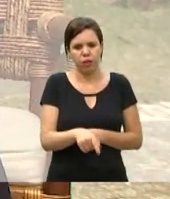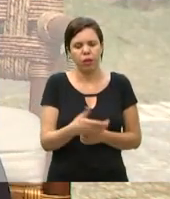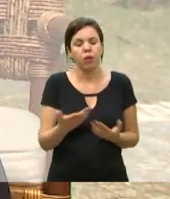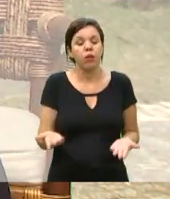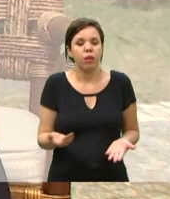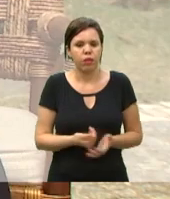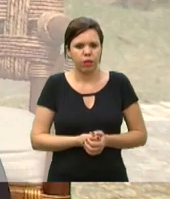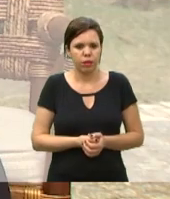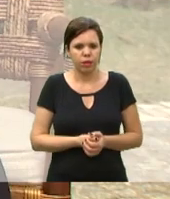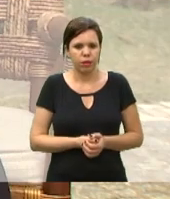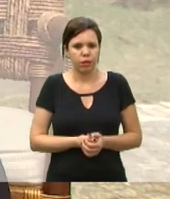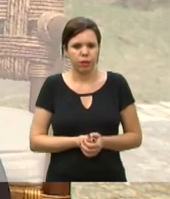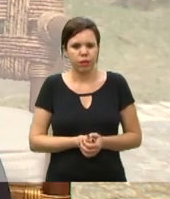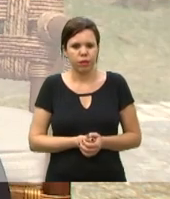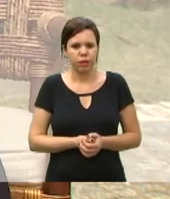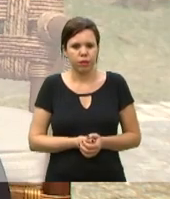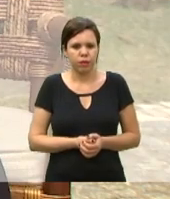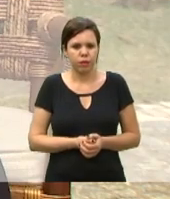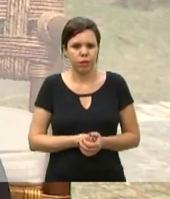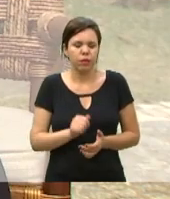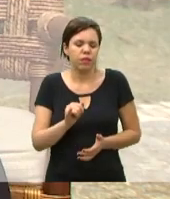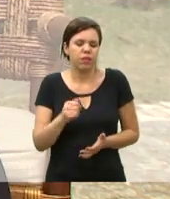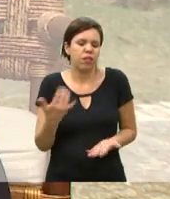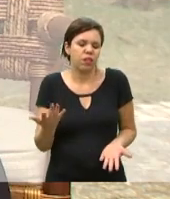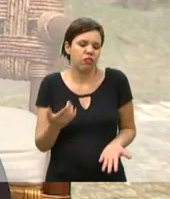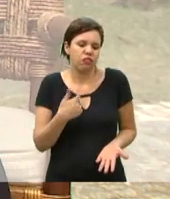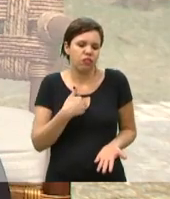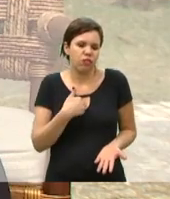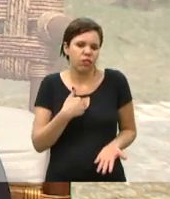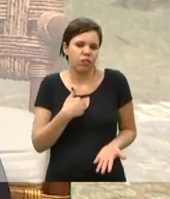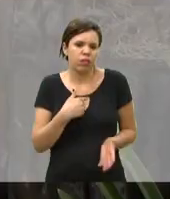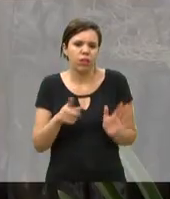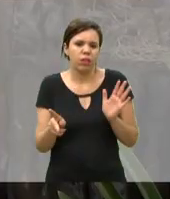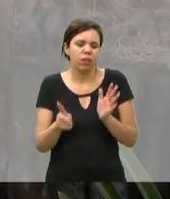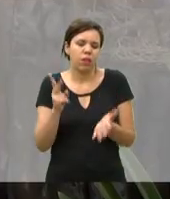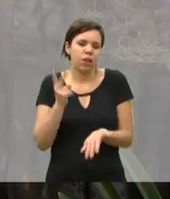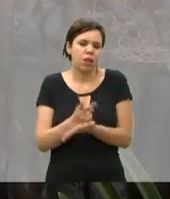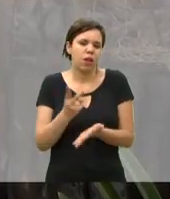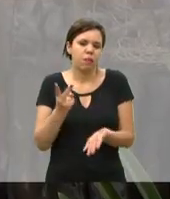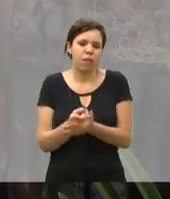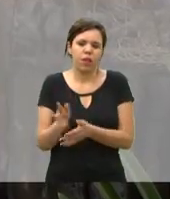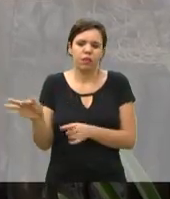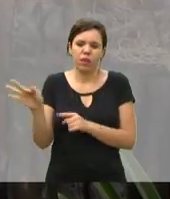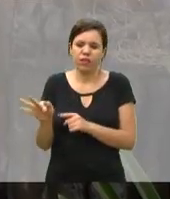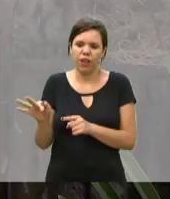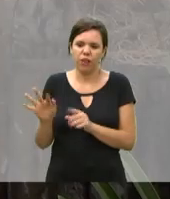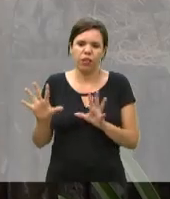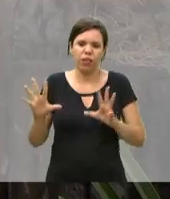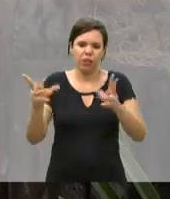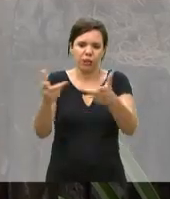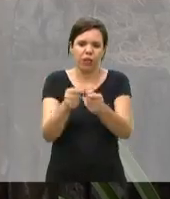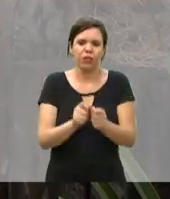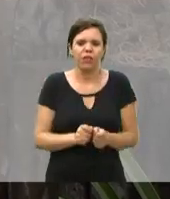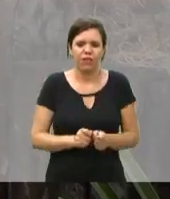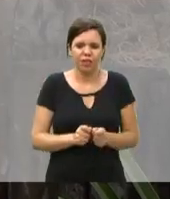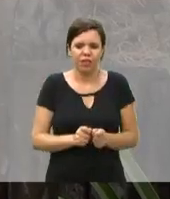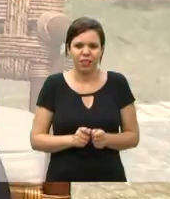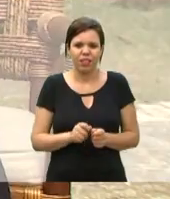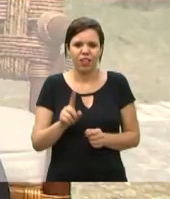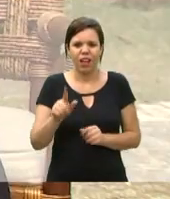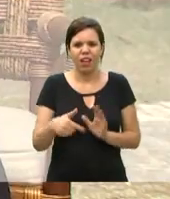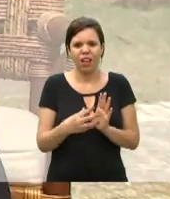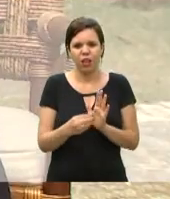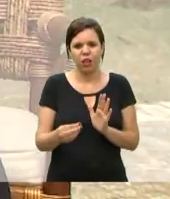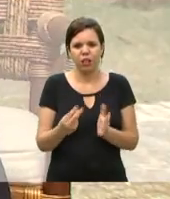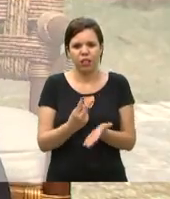pessoa, não é? Senão a gente acaba dando a mesma faculdade para todos. Cada um, né? Vocês têm que já é um